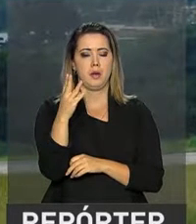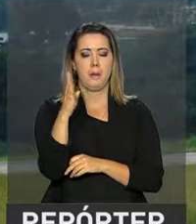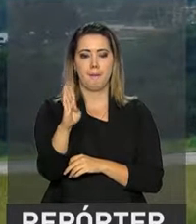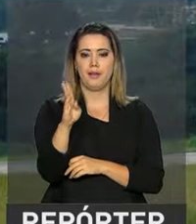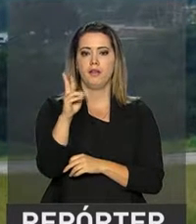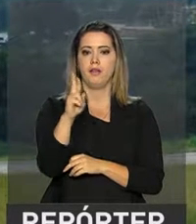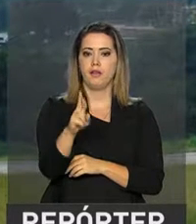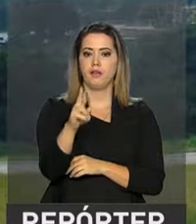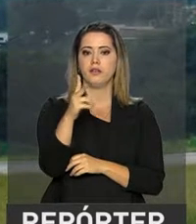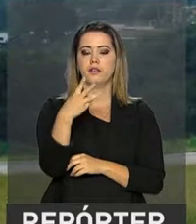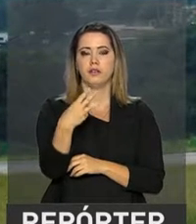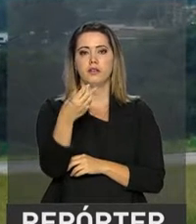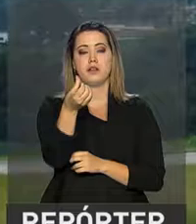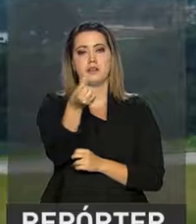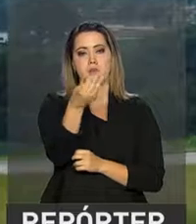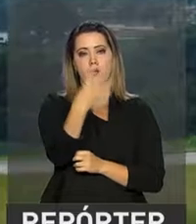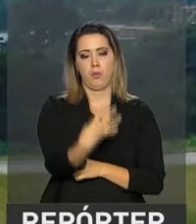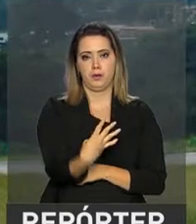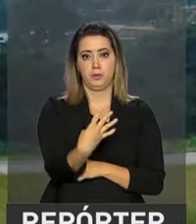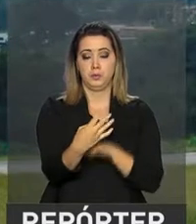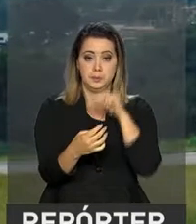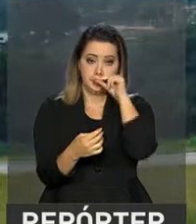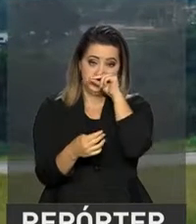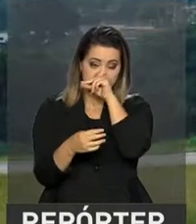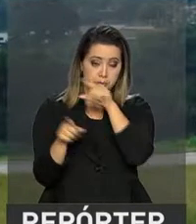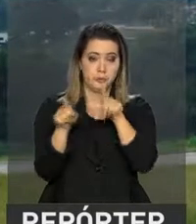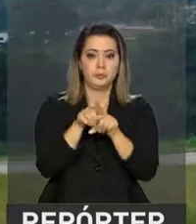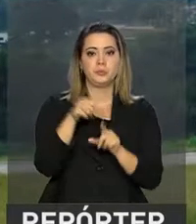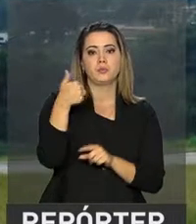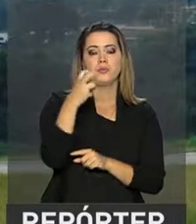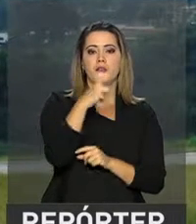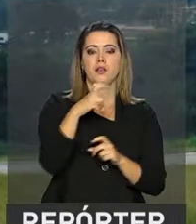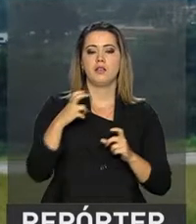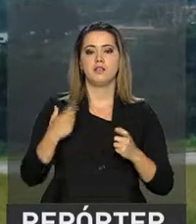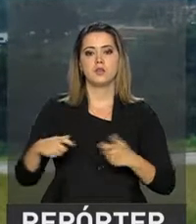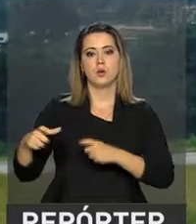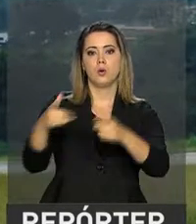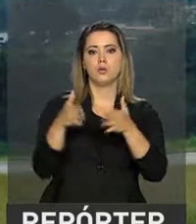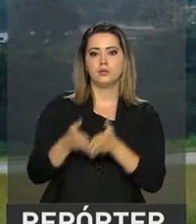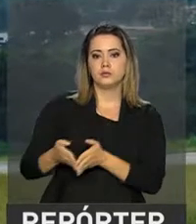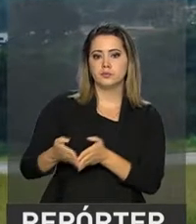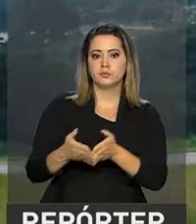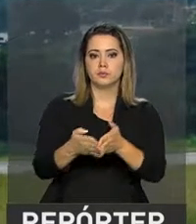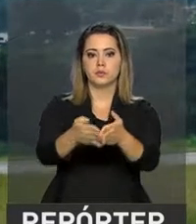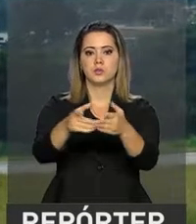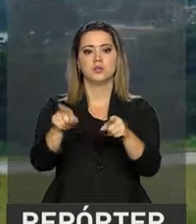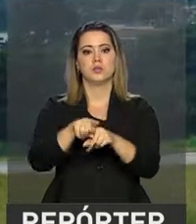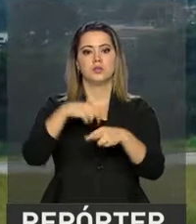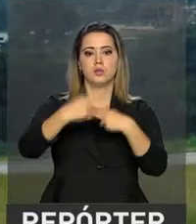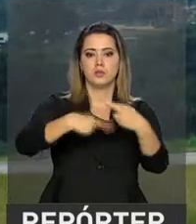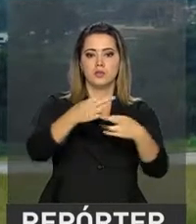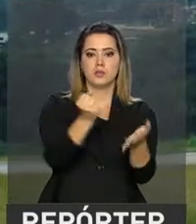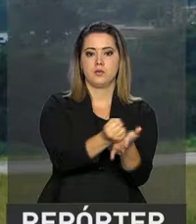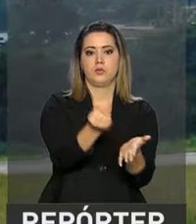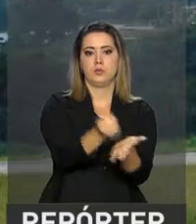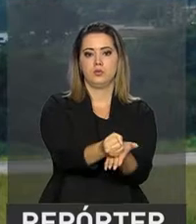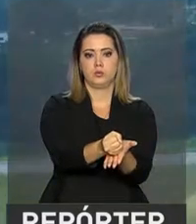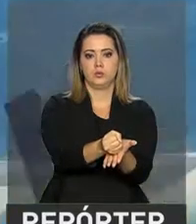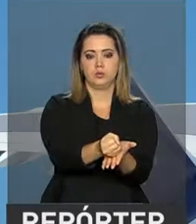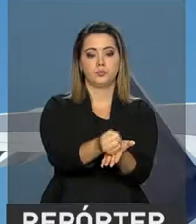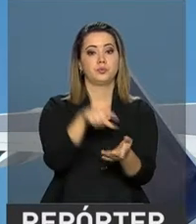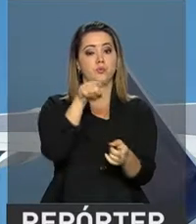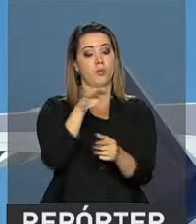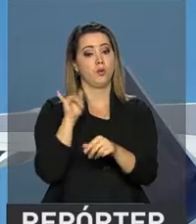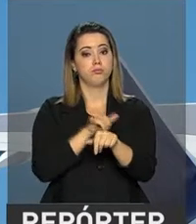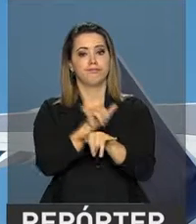mato grosso a rondônia além disso 15 terminais portuários vão ter seus contratos prorrogados no setor